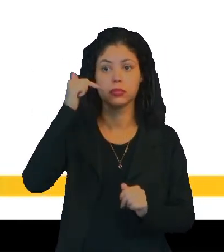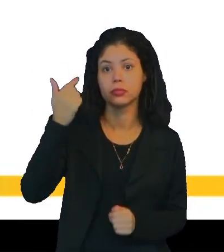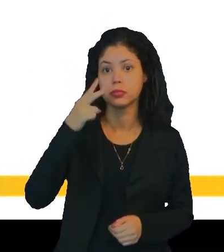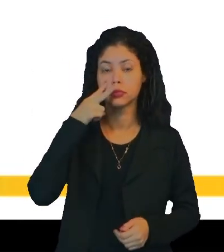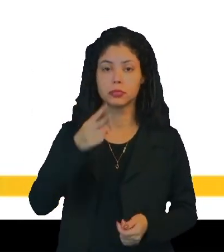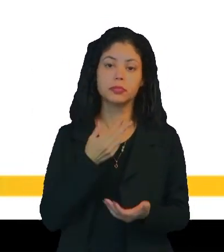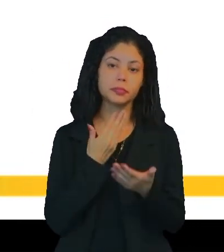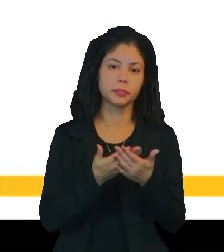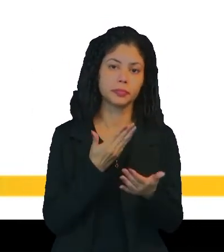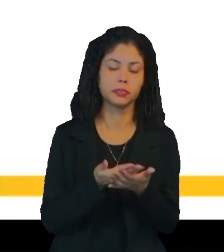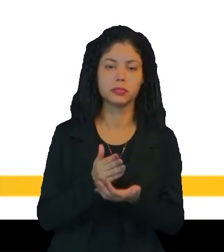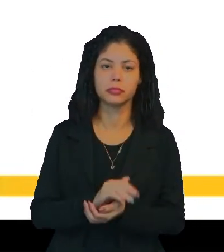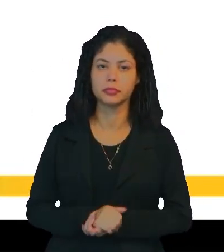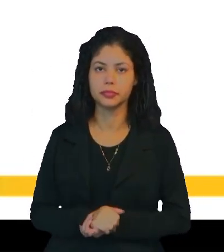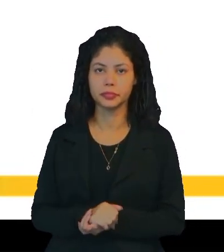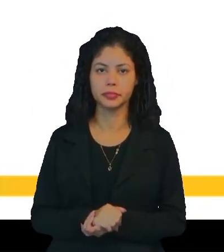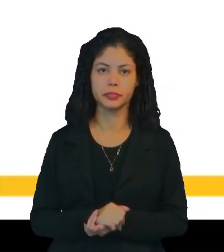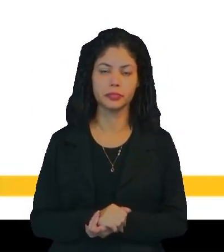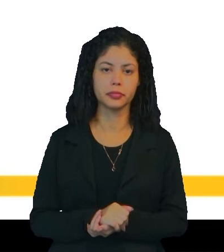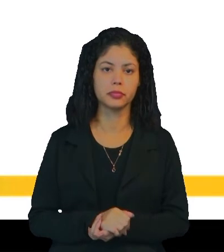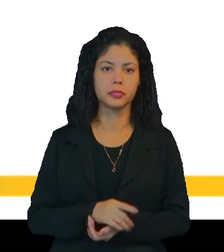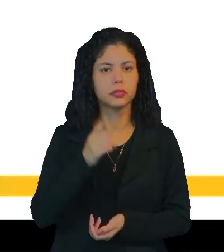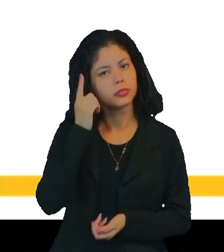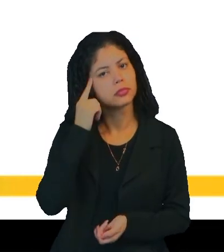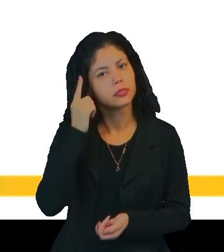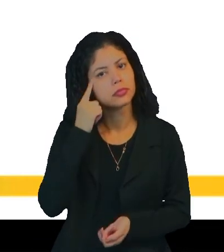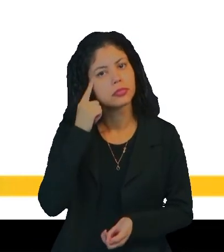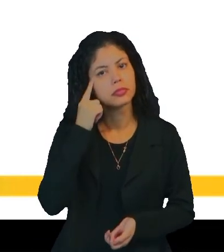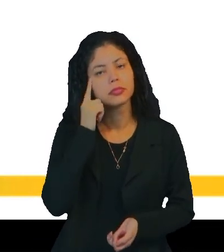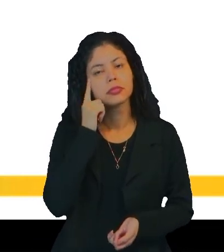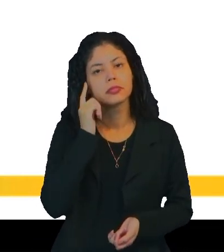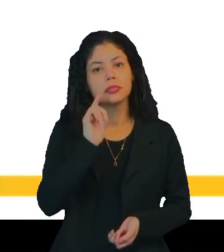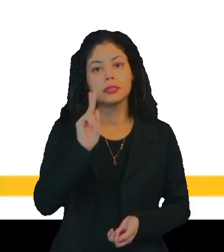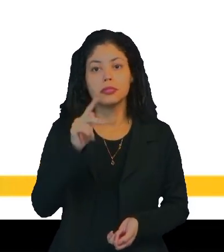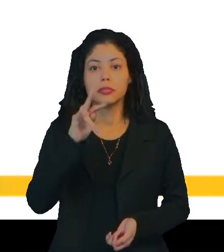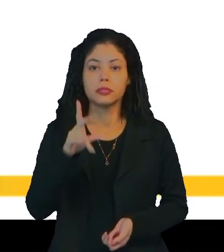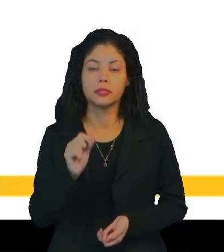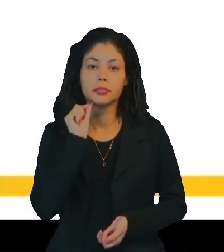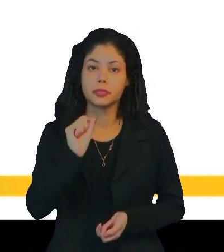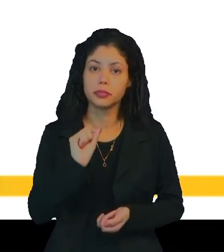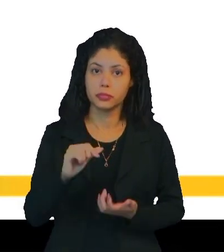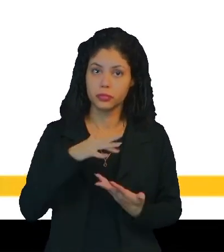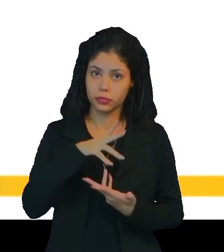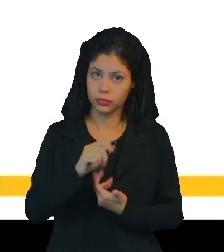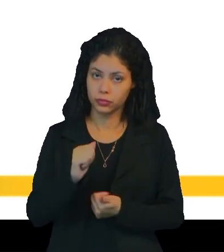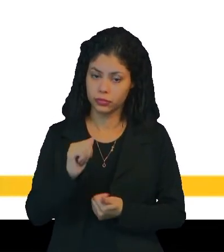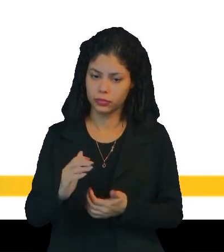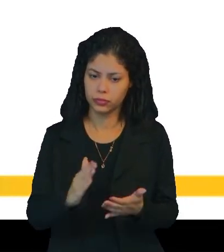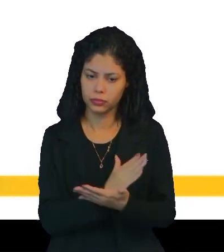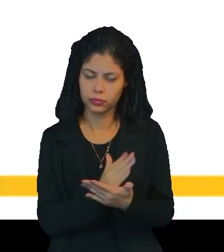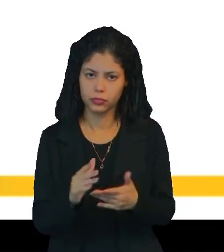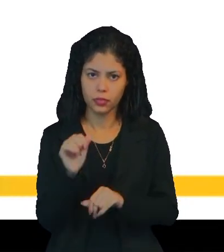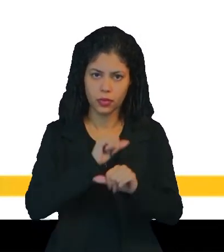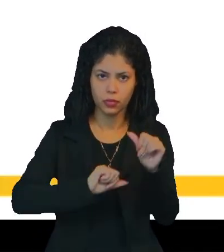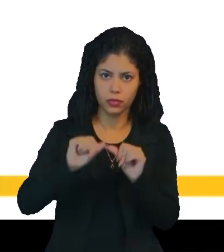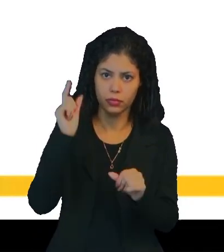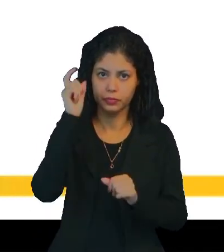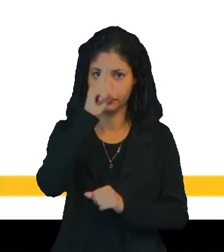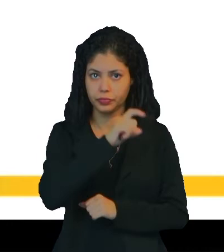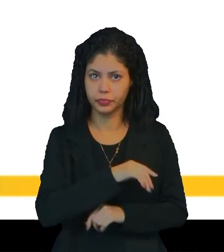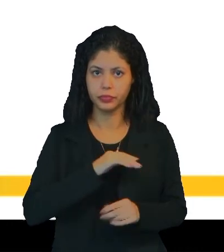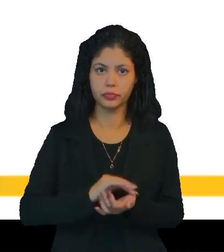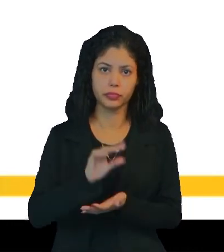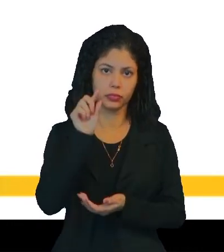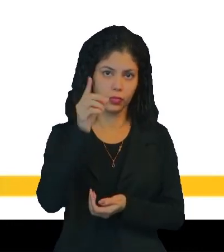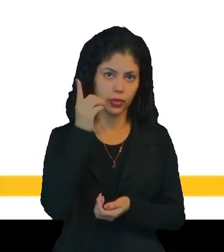que nós vimos durante a aula. Imagine uma situação hipotética em que a Terra passou por alterações bruscas e,